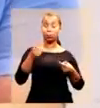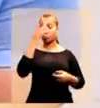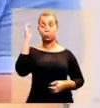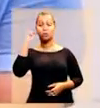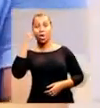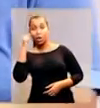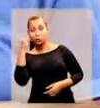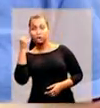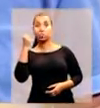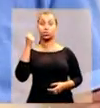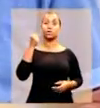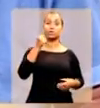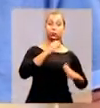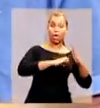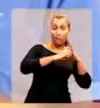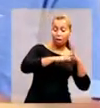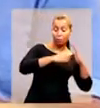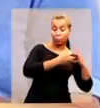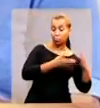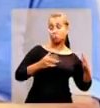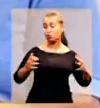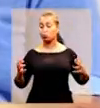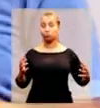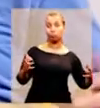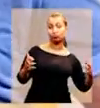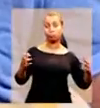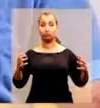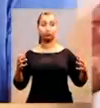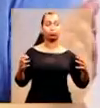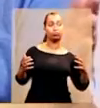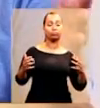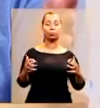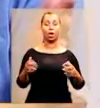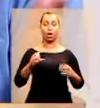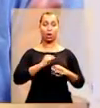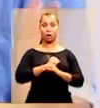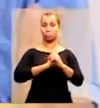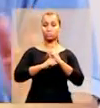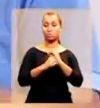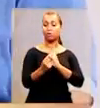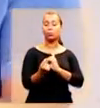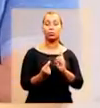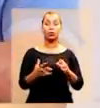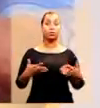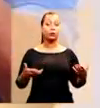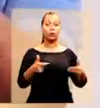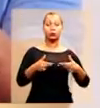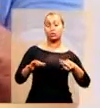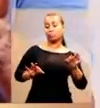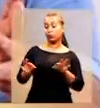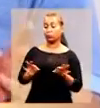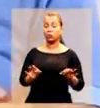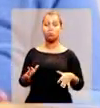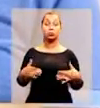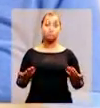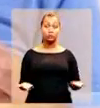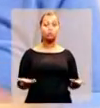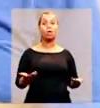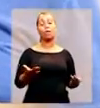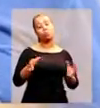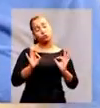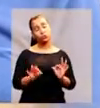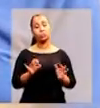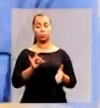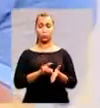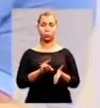artista empurra de um lado, o comércio empurra do outro, a sociedade empurra para onde ela quiser ir e as coisas vão se arrumando. Eu acho